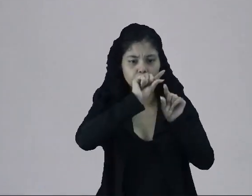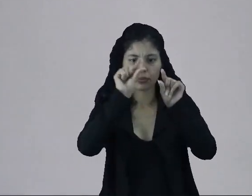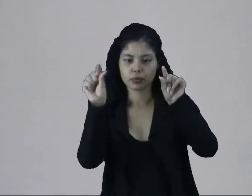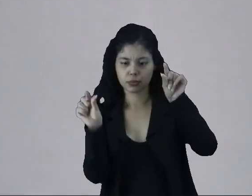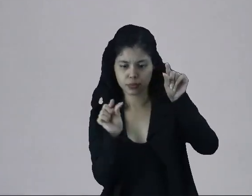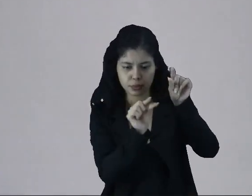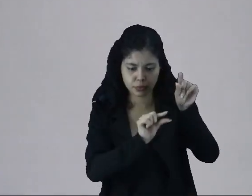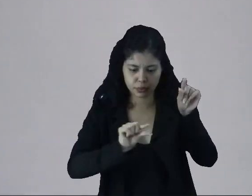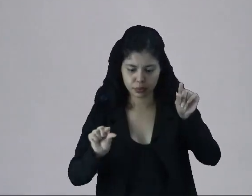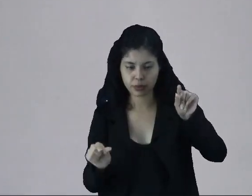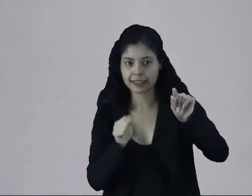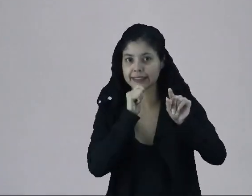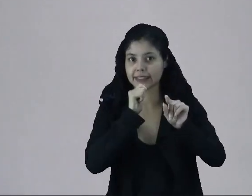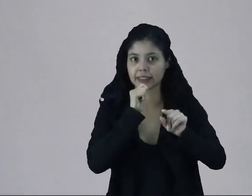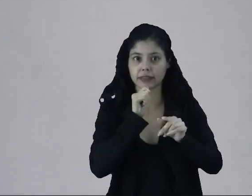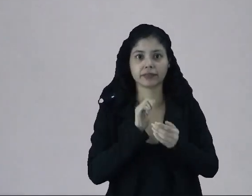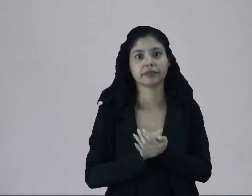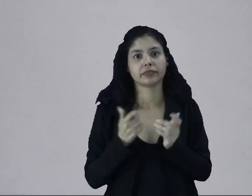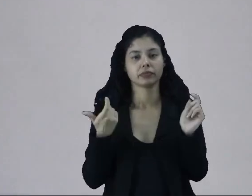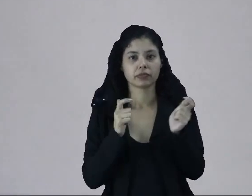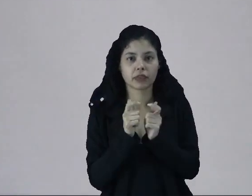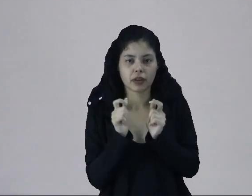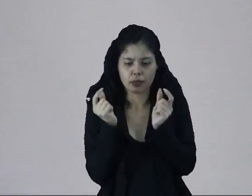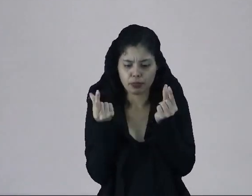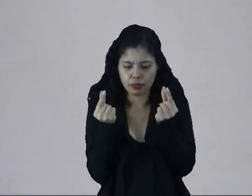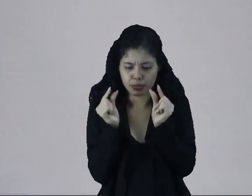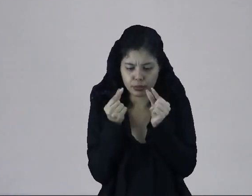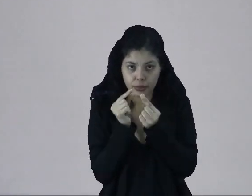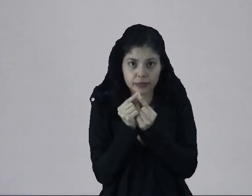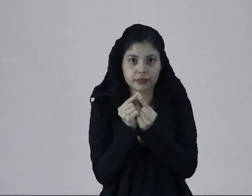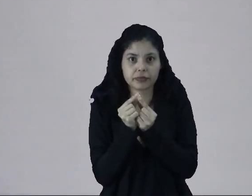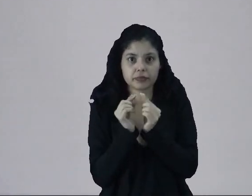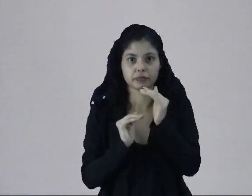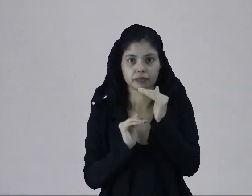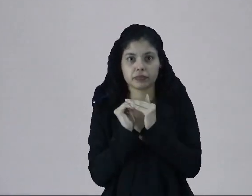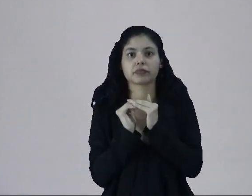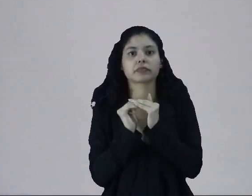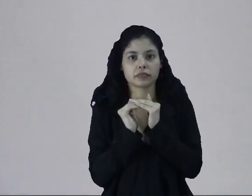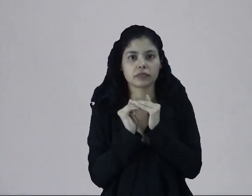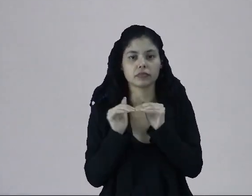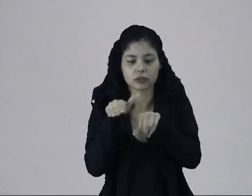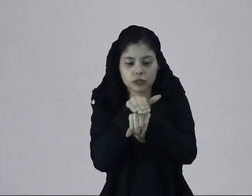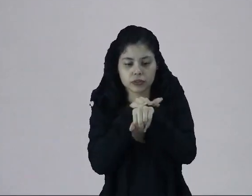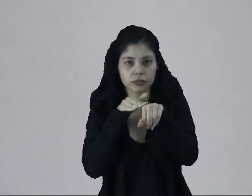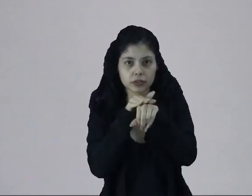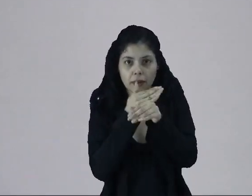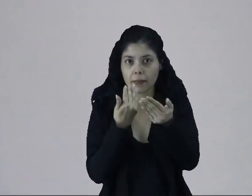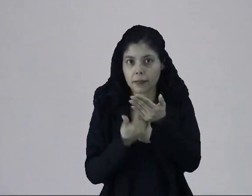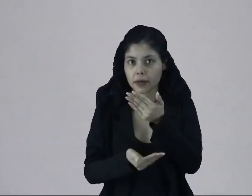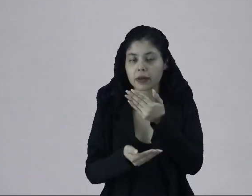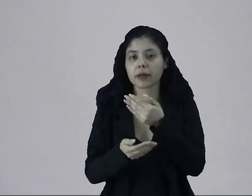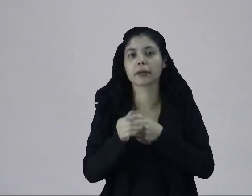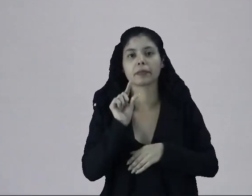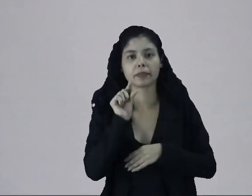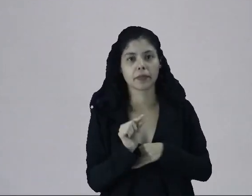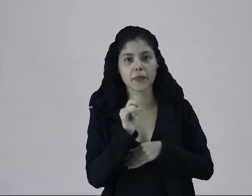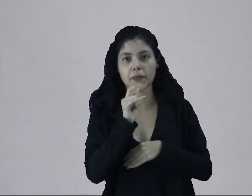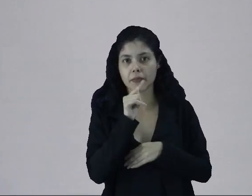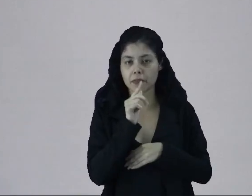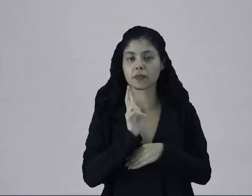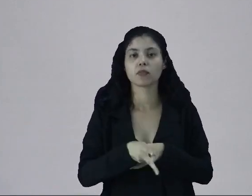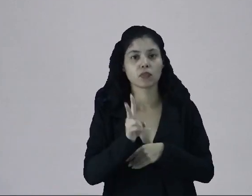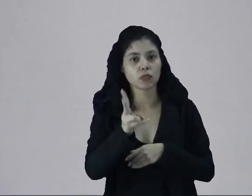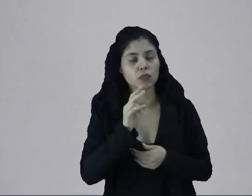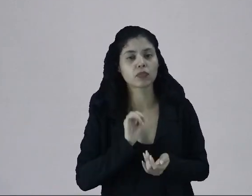artérias, veias, capilares, eles vão ficar mais contraídos e mais próximos do teu tecido para perder menos água, para manter